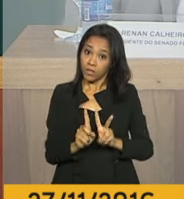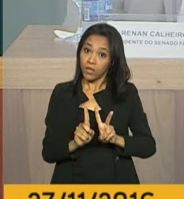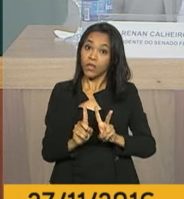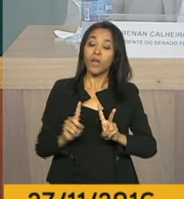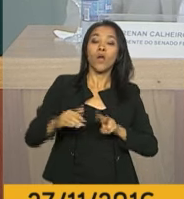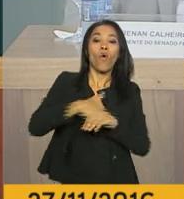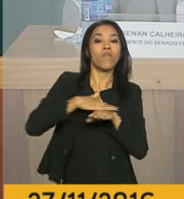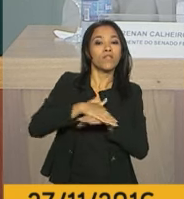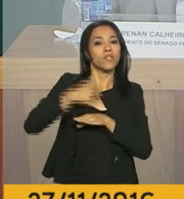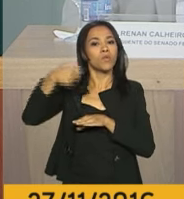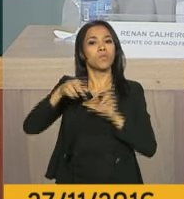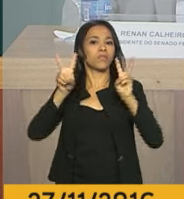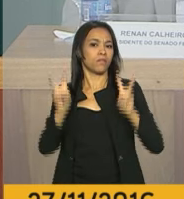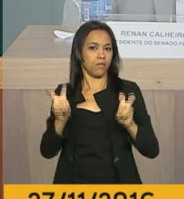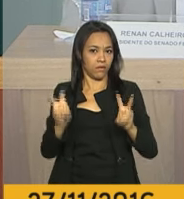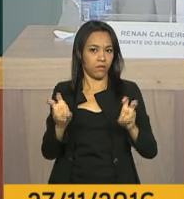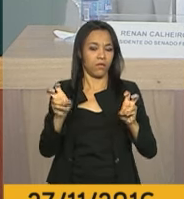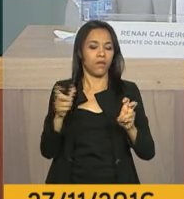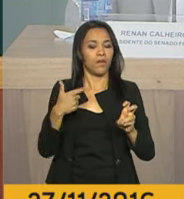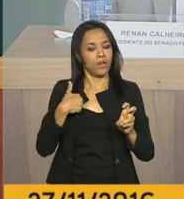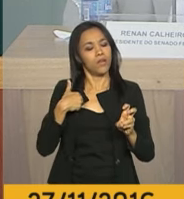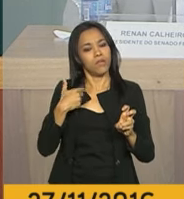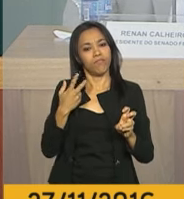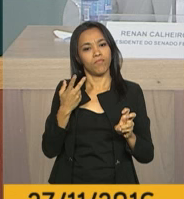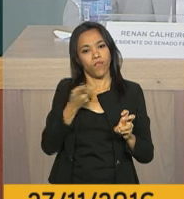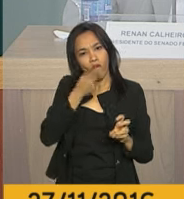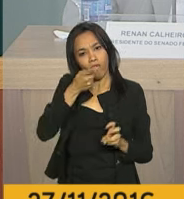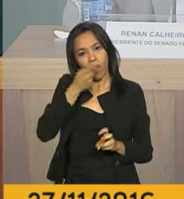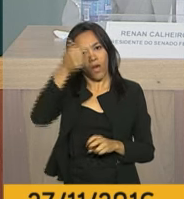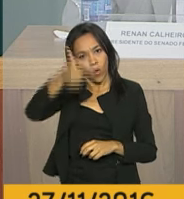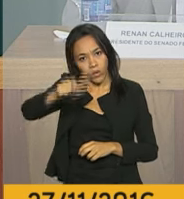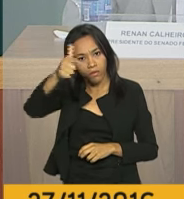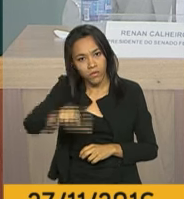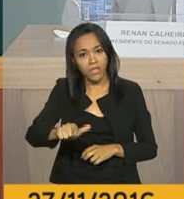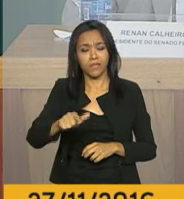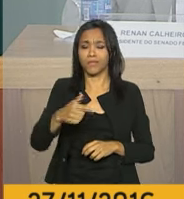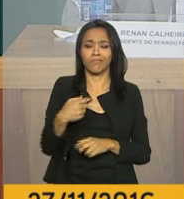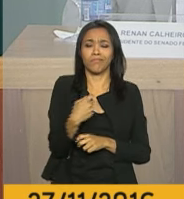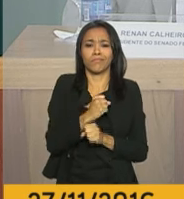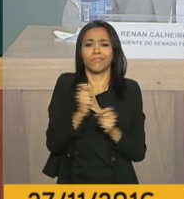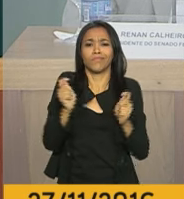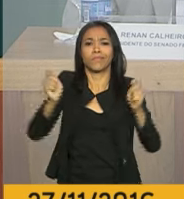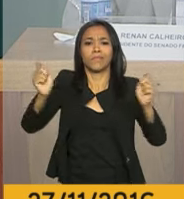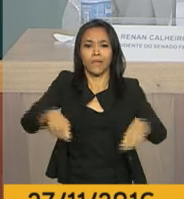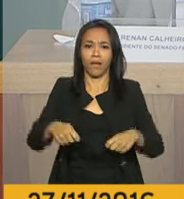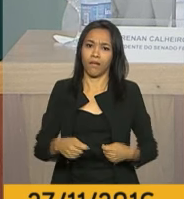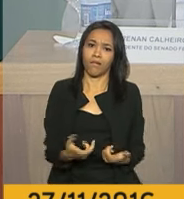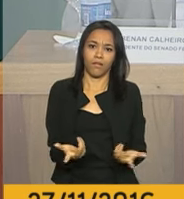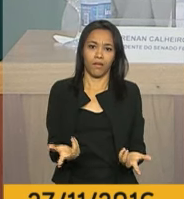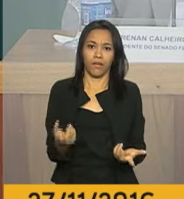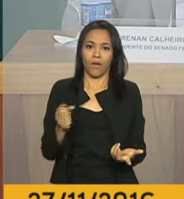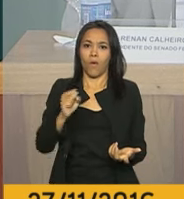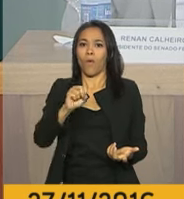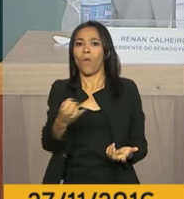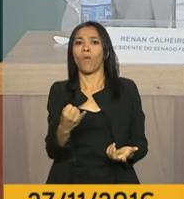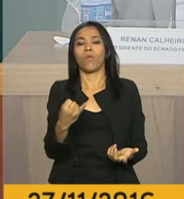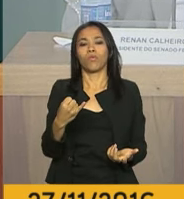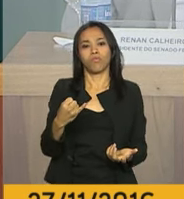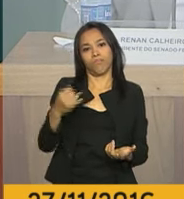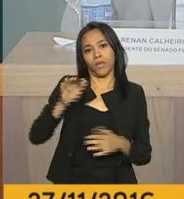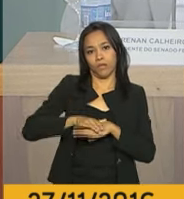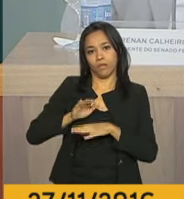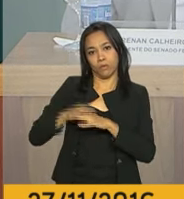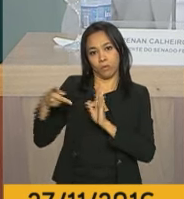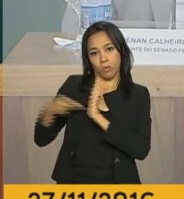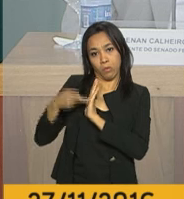todos, volto a dizer, que não há a menor condição de, pelo menos patrocinado pelo presidente da Câmara